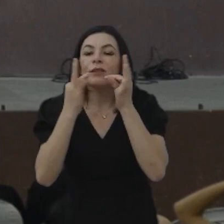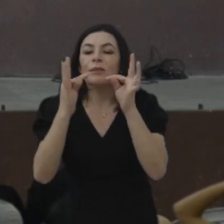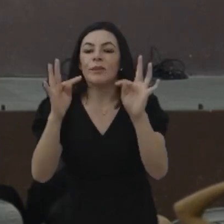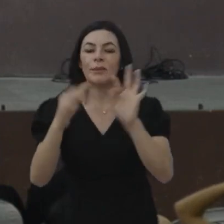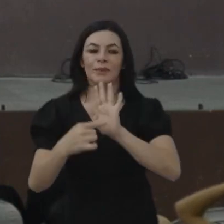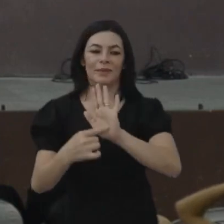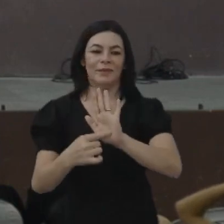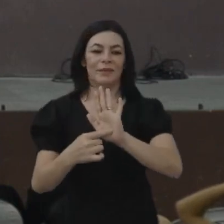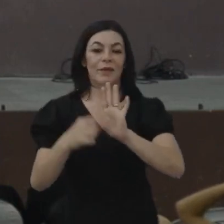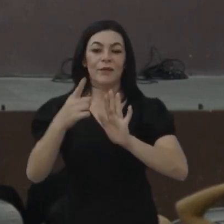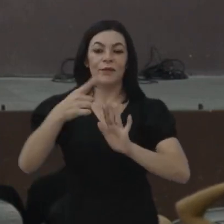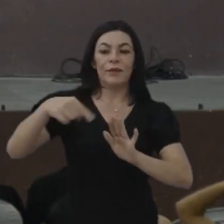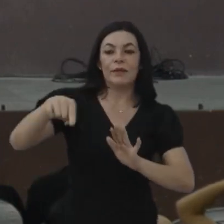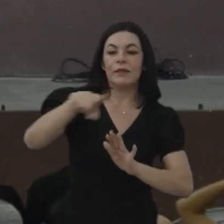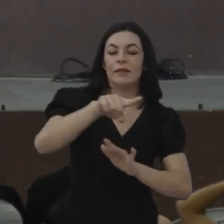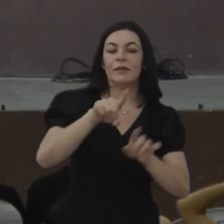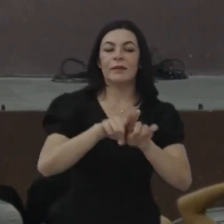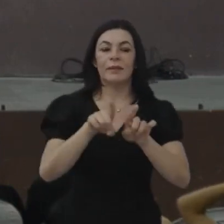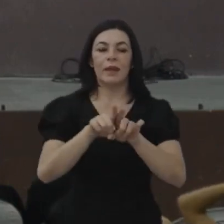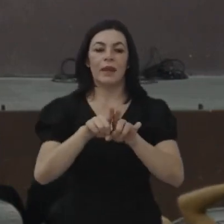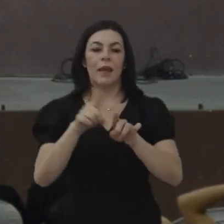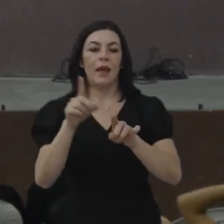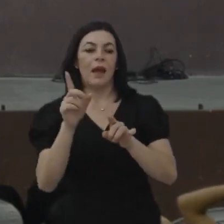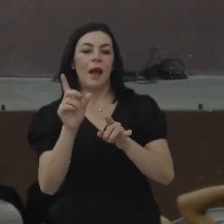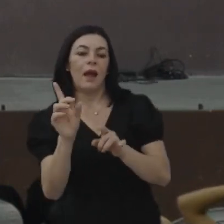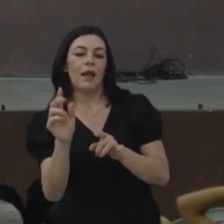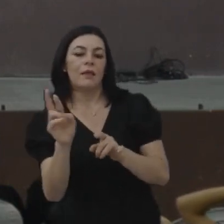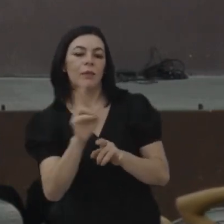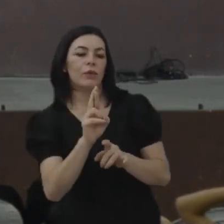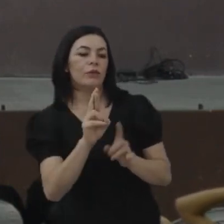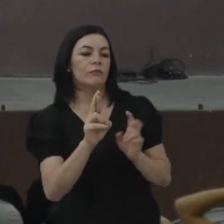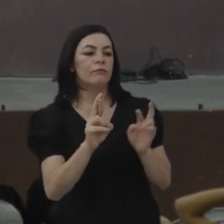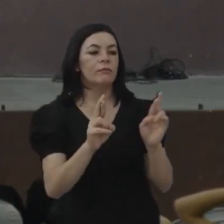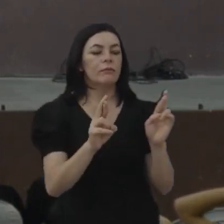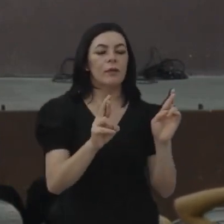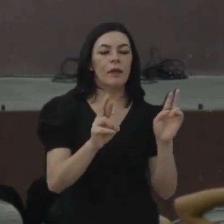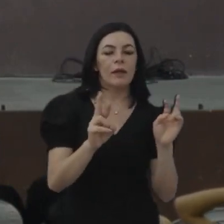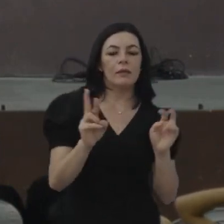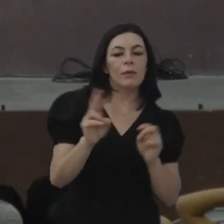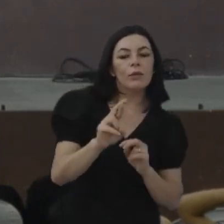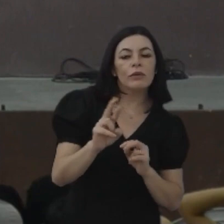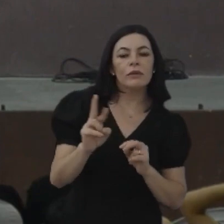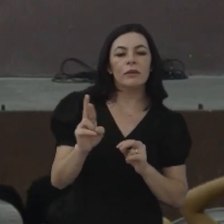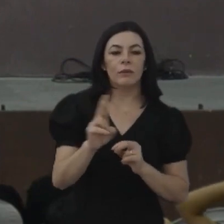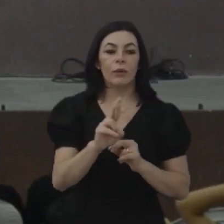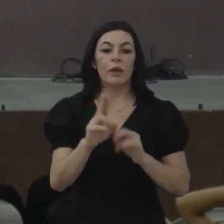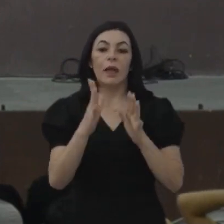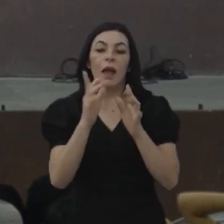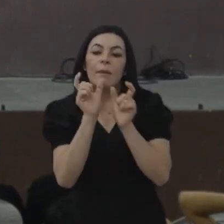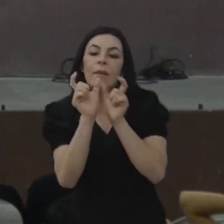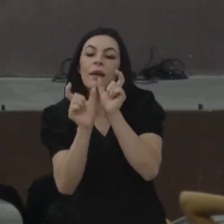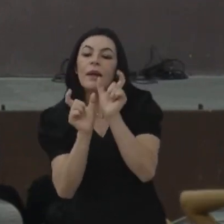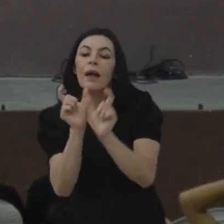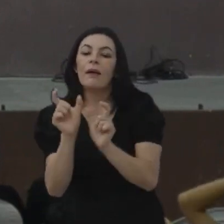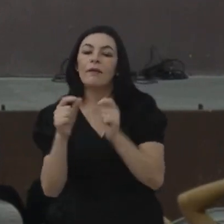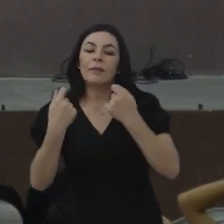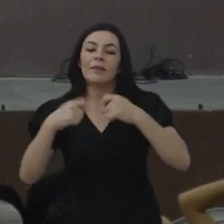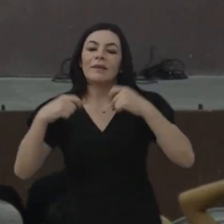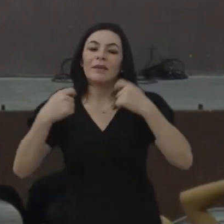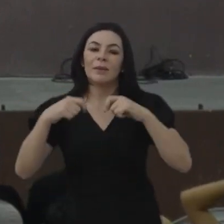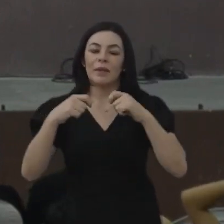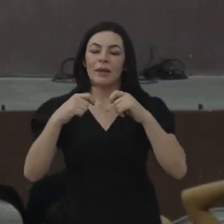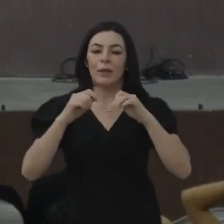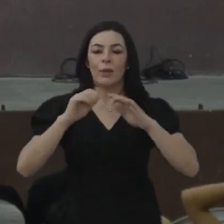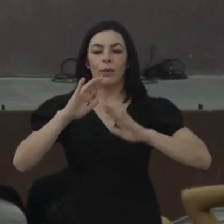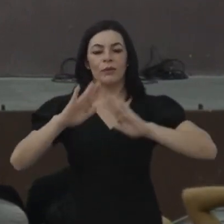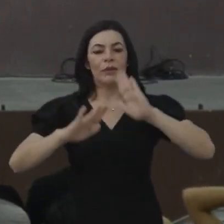para que saibam como devem responder a cada um. Que a sua palavra seja temperada. Que a sua